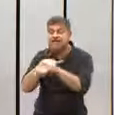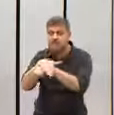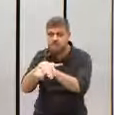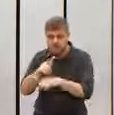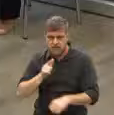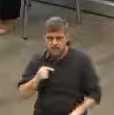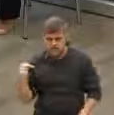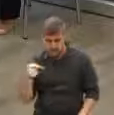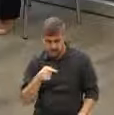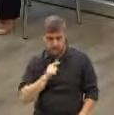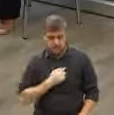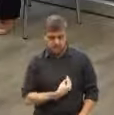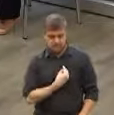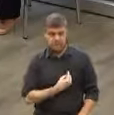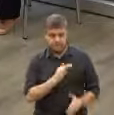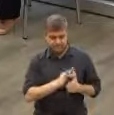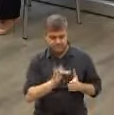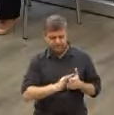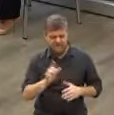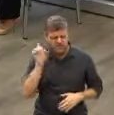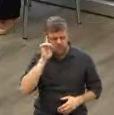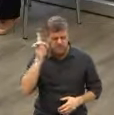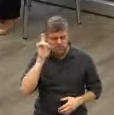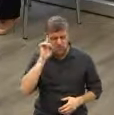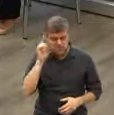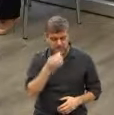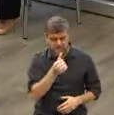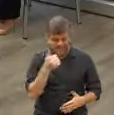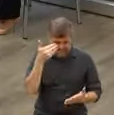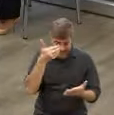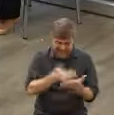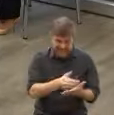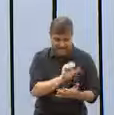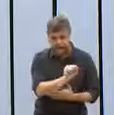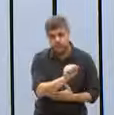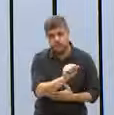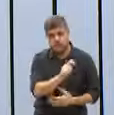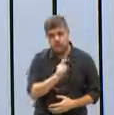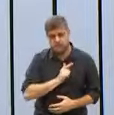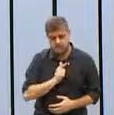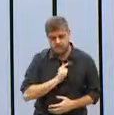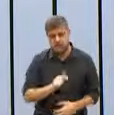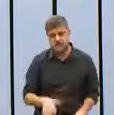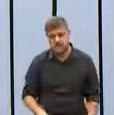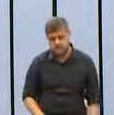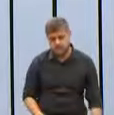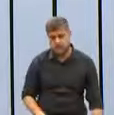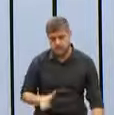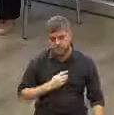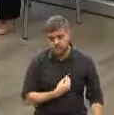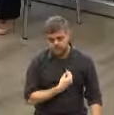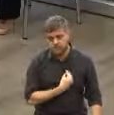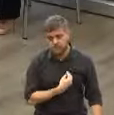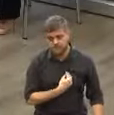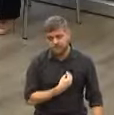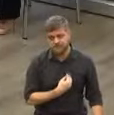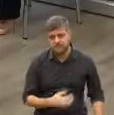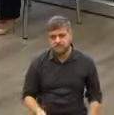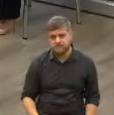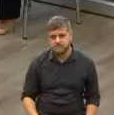tem alguém no plantão? plantão tem. Todo dia à noite, das 6 até as 8 horas, das 18 até as 8, tem Então alguém é de um plantão.